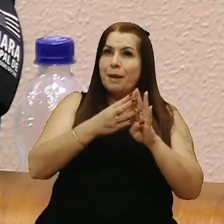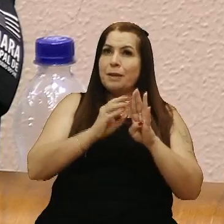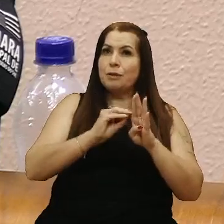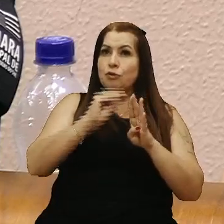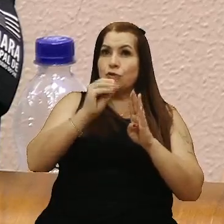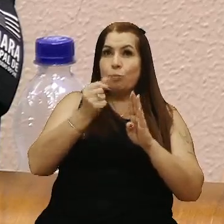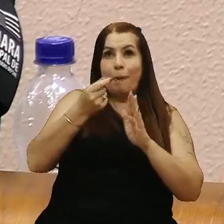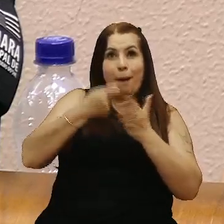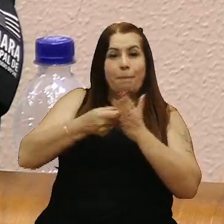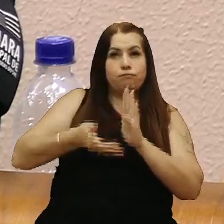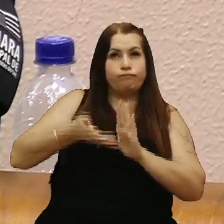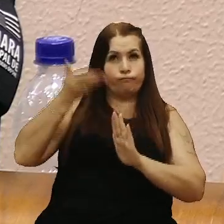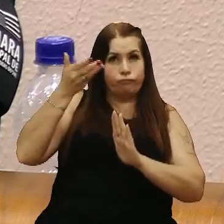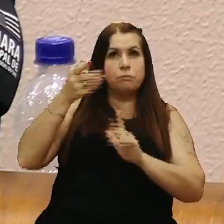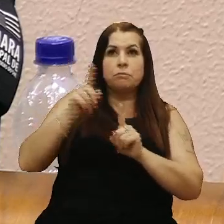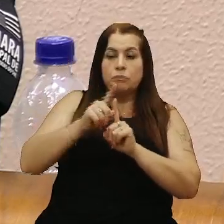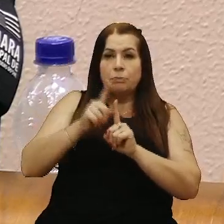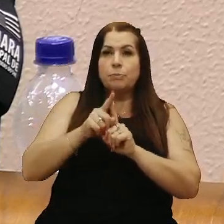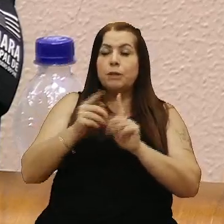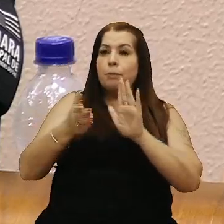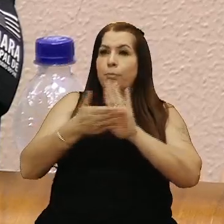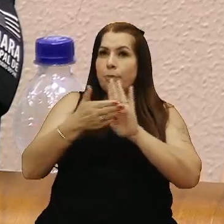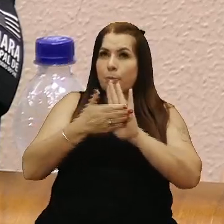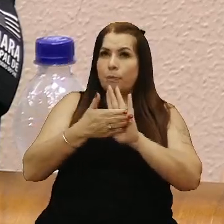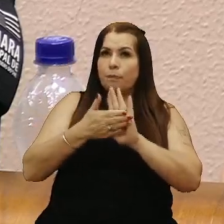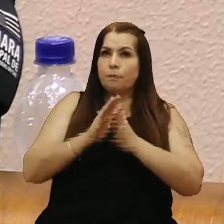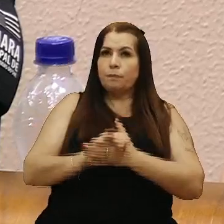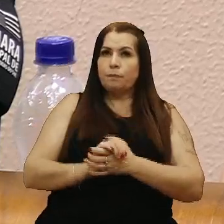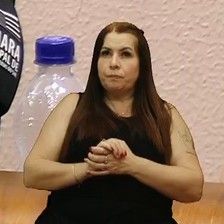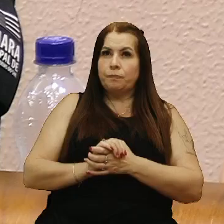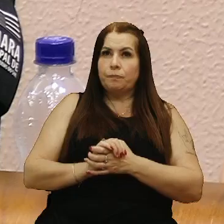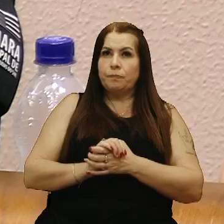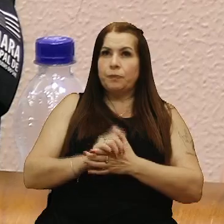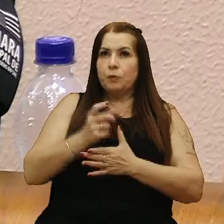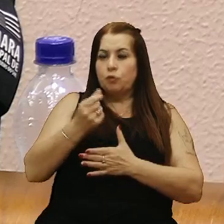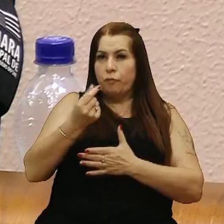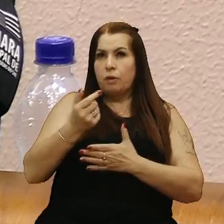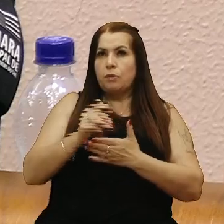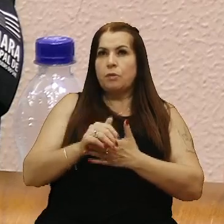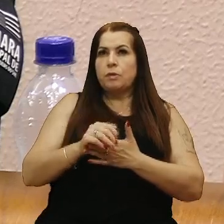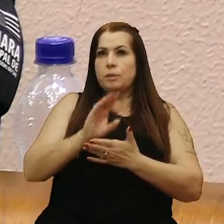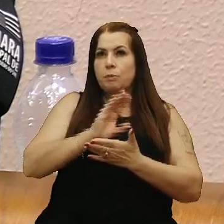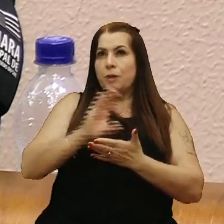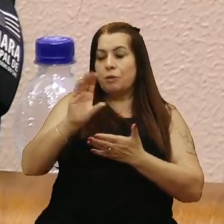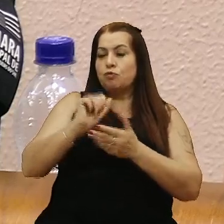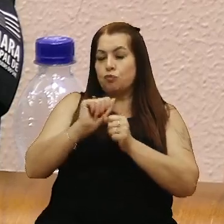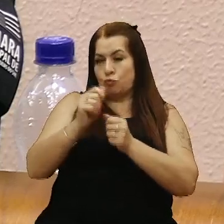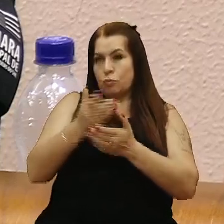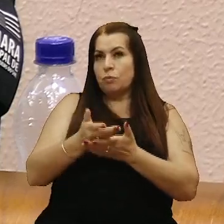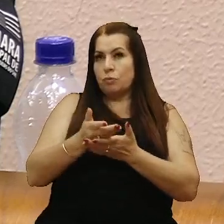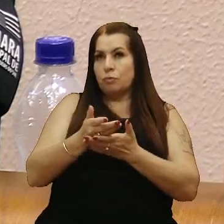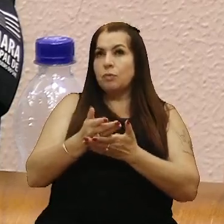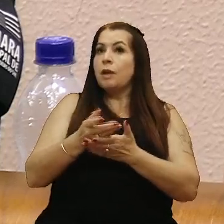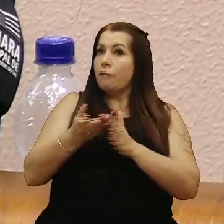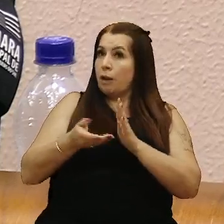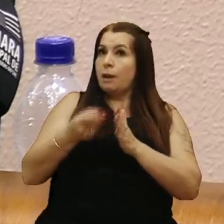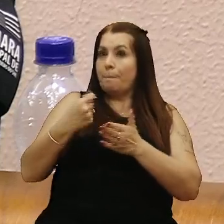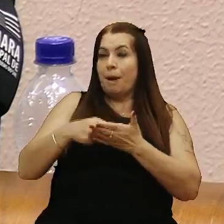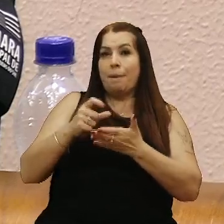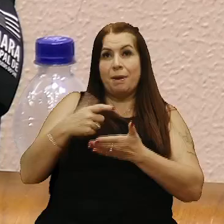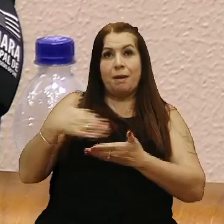para cima, né? E mesmo com a proposta de um valor, né, repassado de um subsídio, ela vai